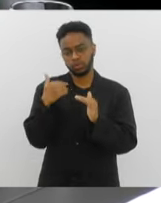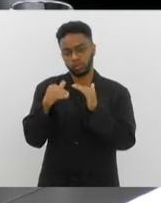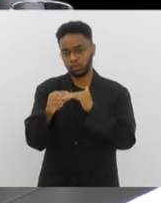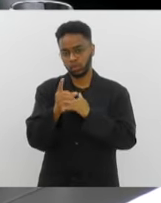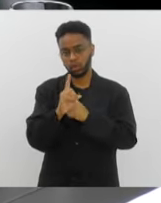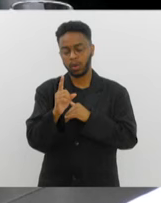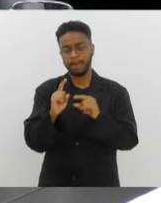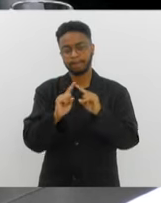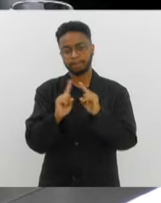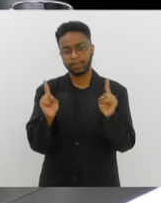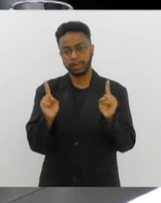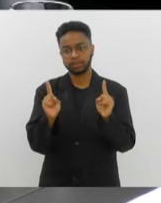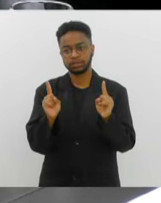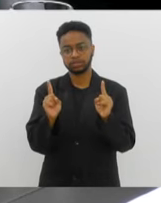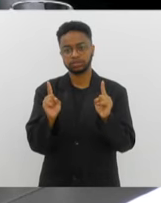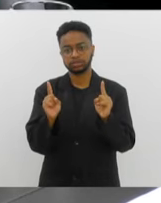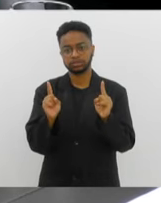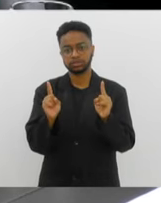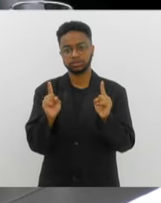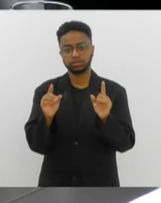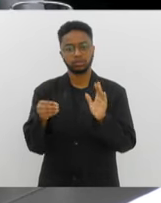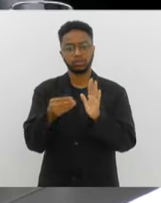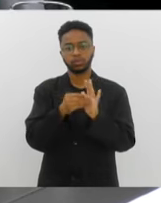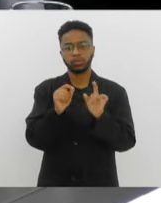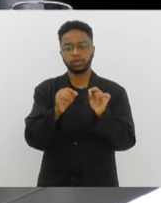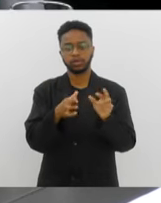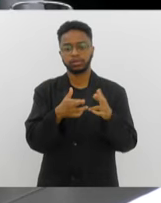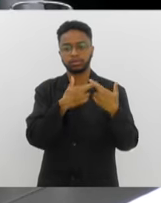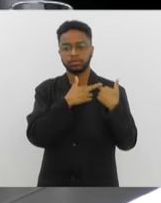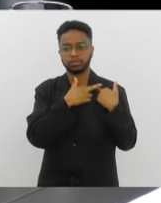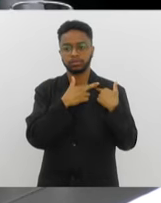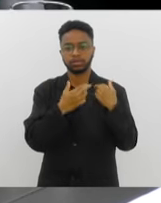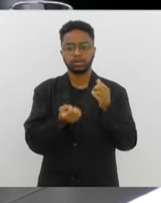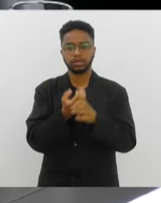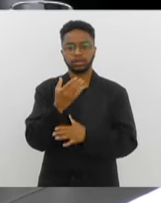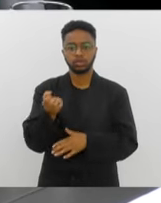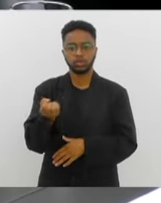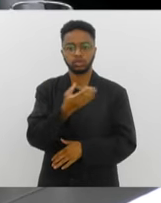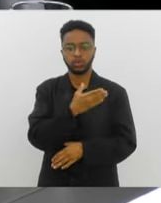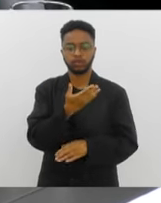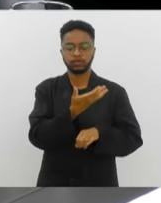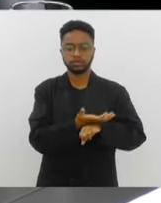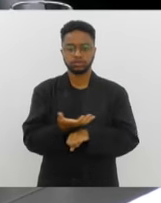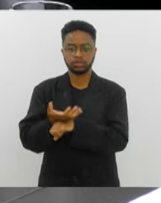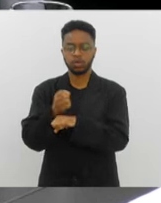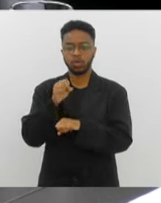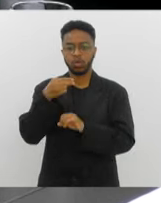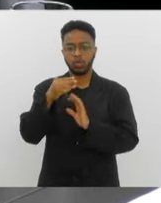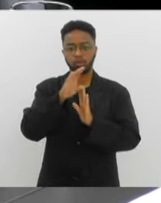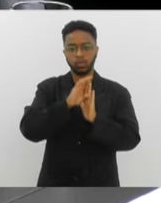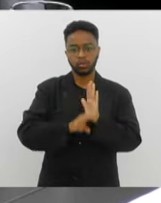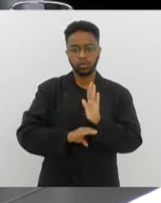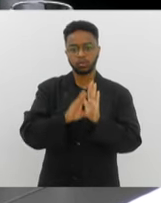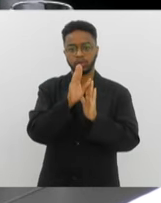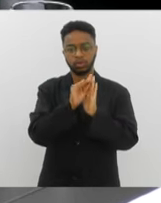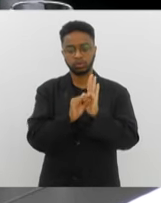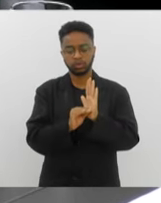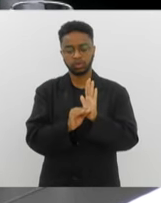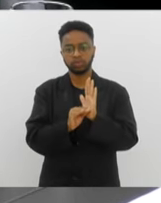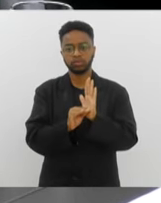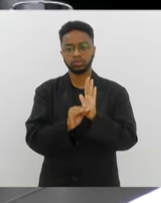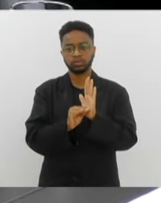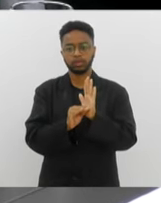mérito, ela remete à competência para a inclusão de novas disciplinas e conteúdos curriculares obrigatórios na rede pública ou privada de